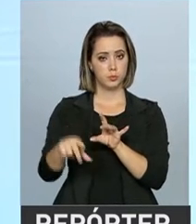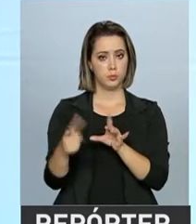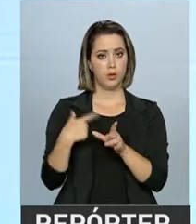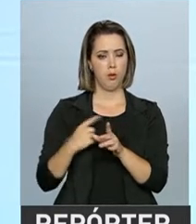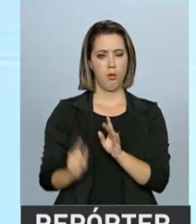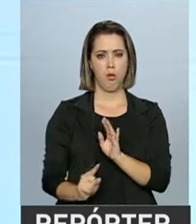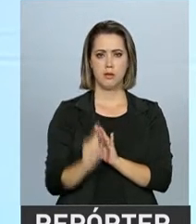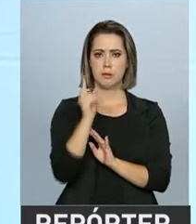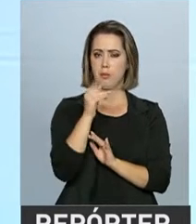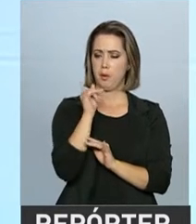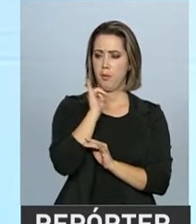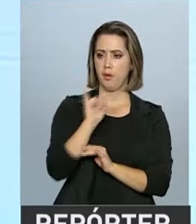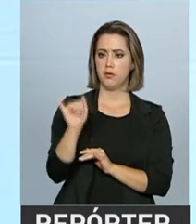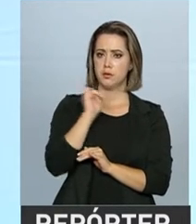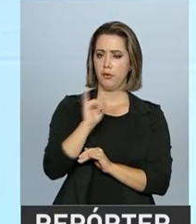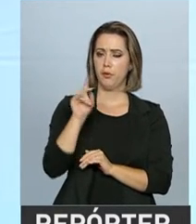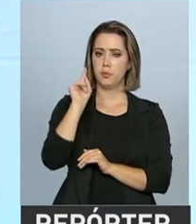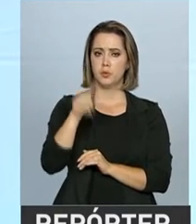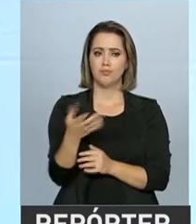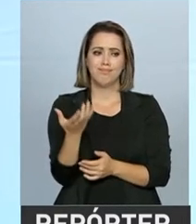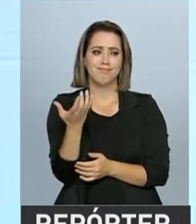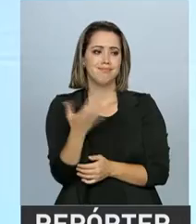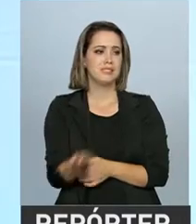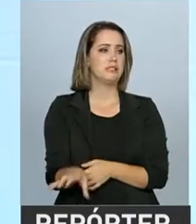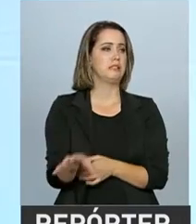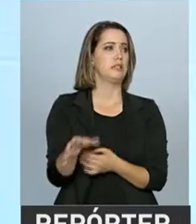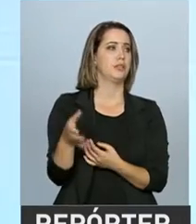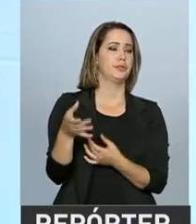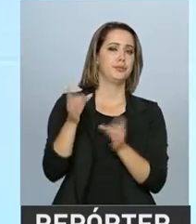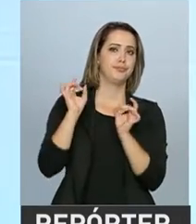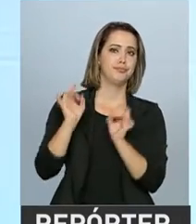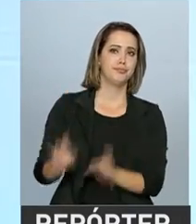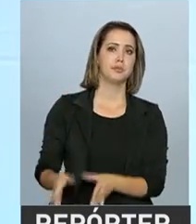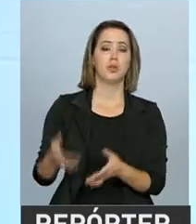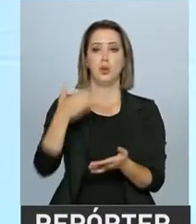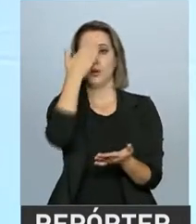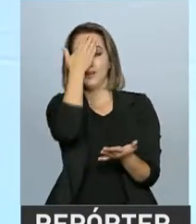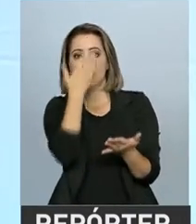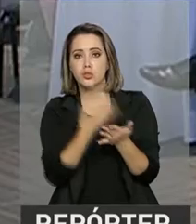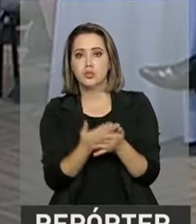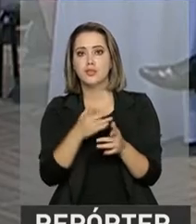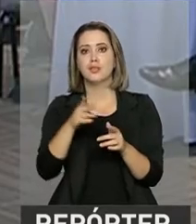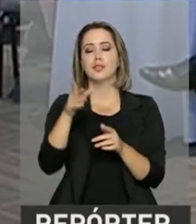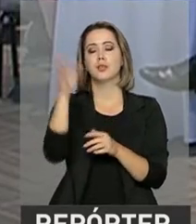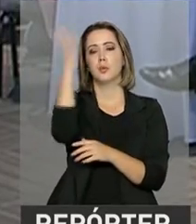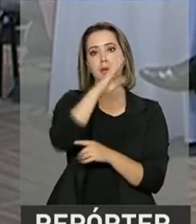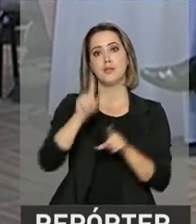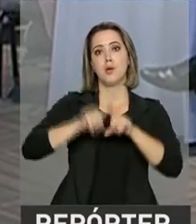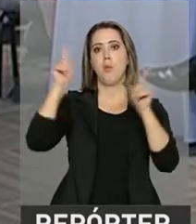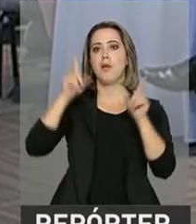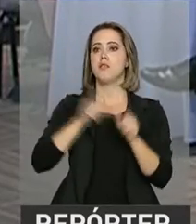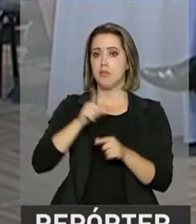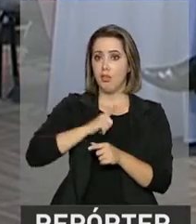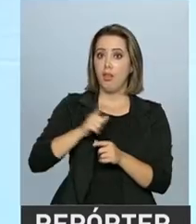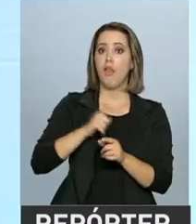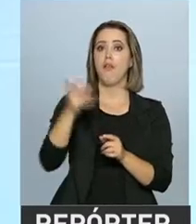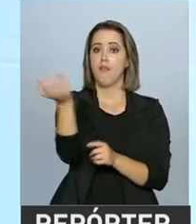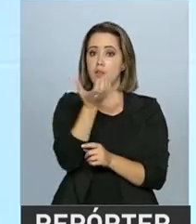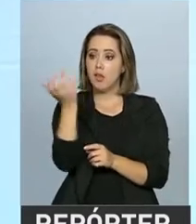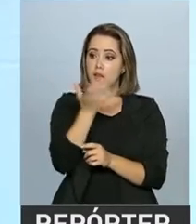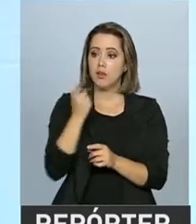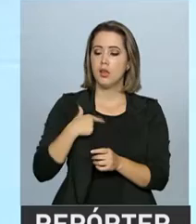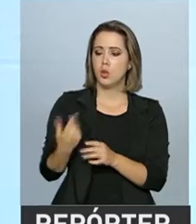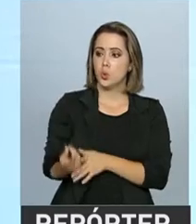as primeiras notícias. Não vai haver licitante, ainda não se confia no Brasil. Houve licitantes e com ágio extraordinário.